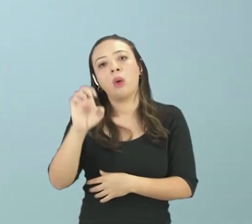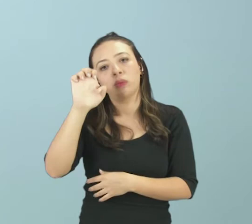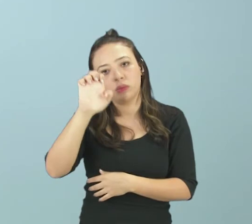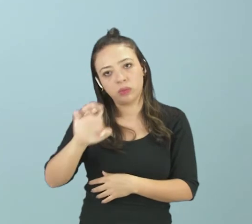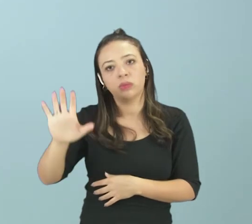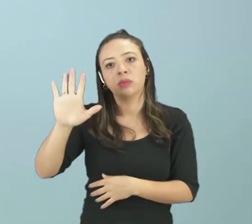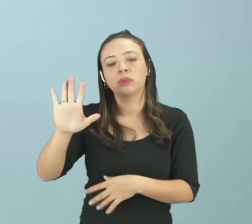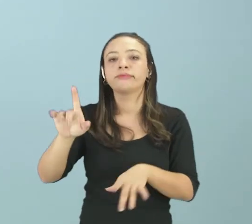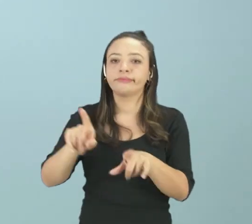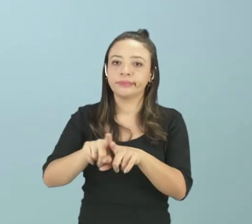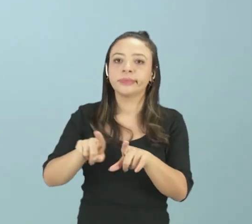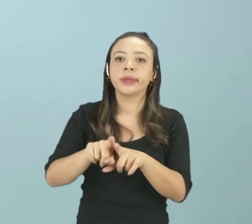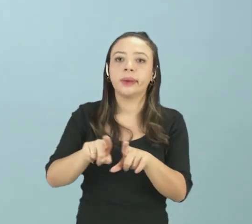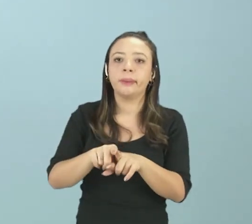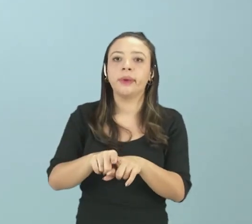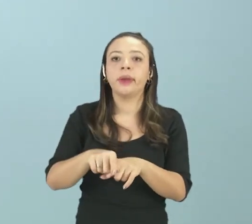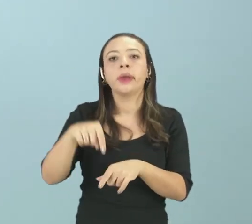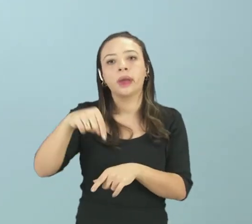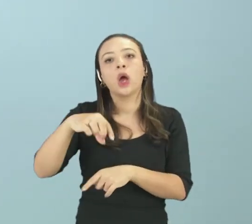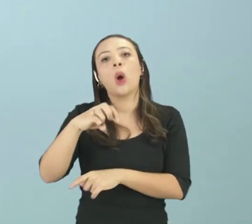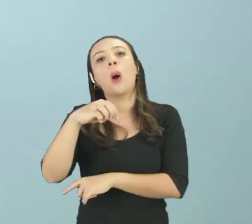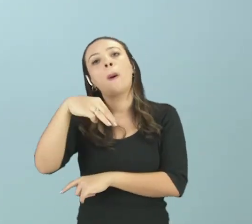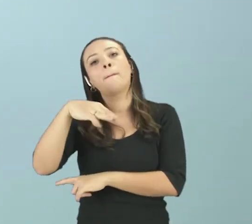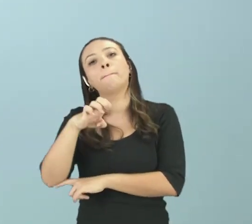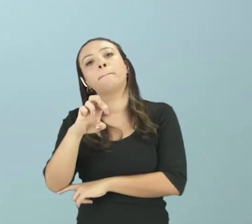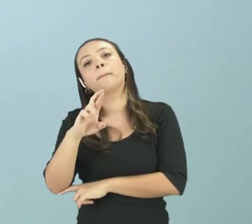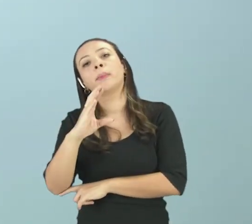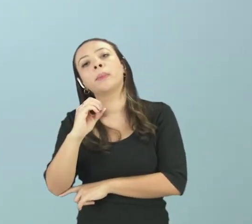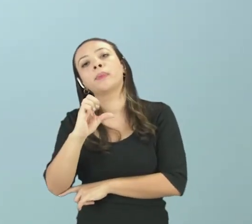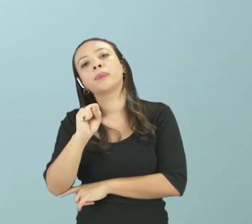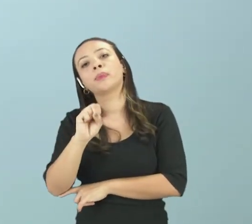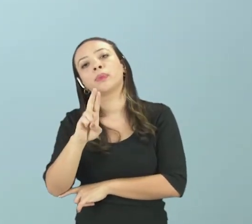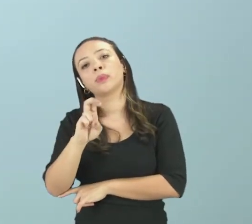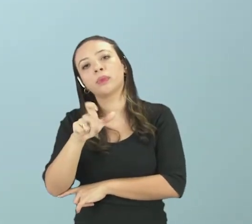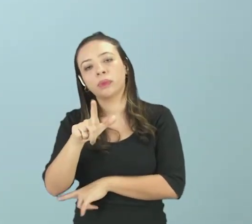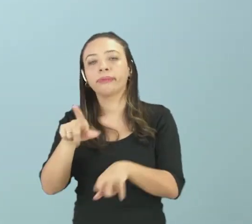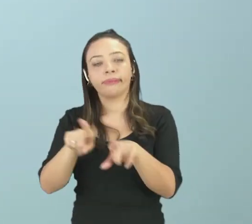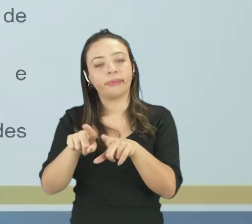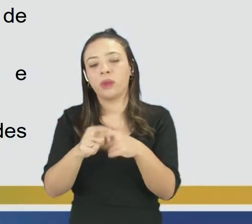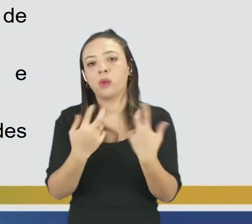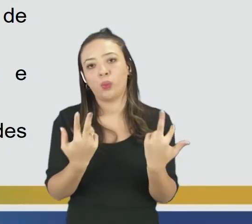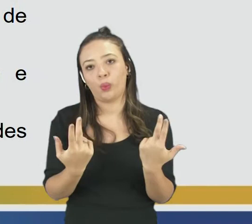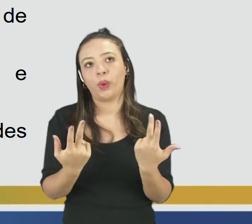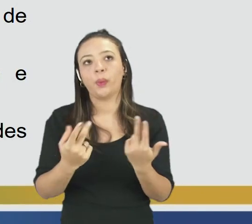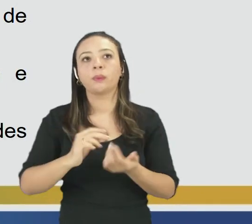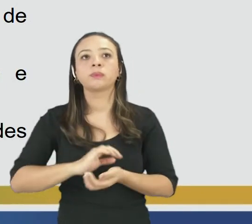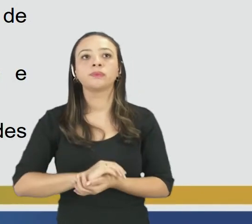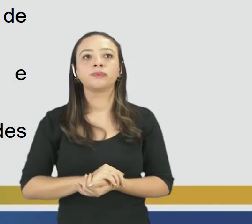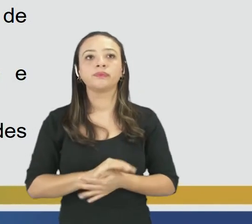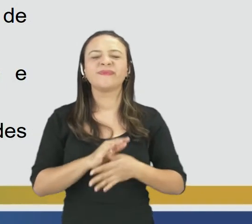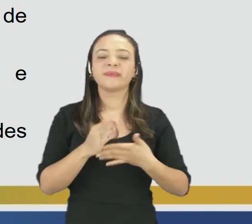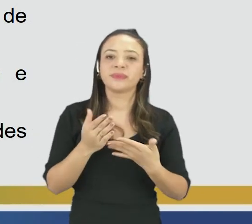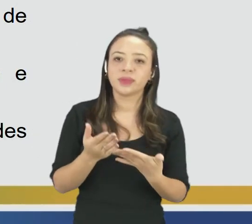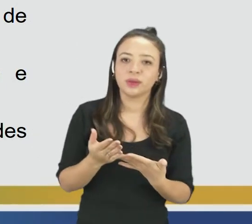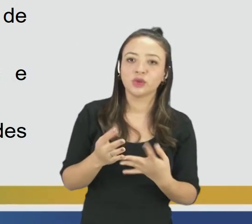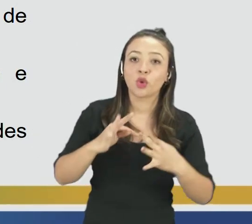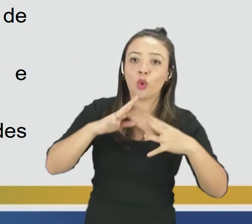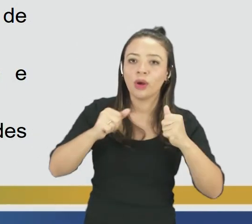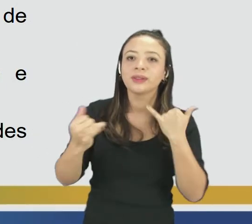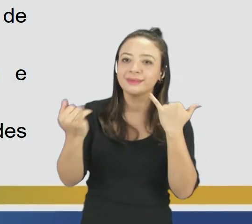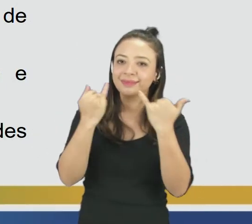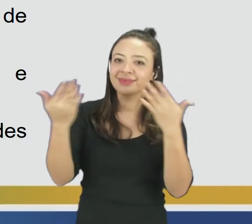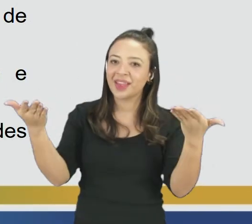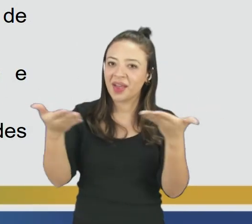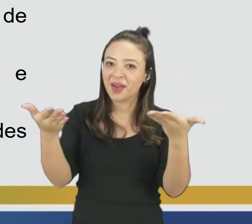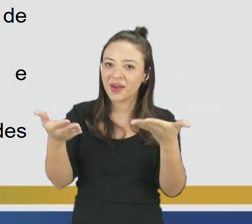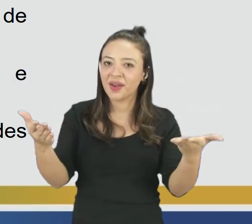também com o nosso próprio Mercosul que tem um pouco dessa dessa ideia também E aí com base nessas informações